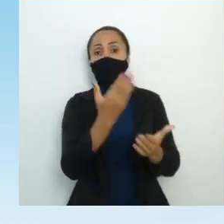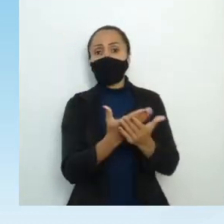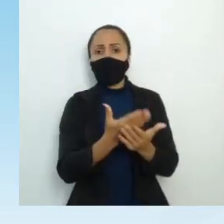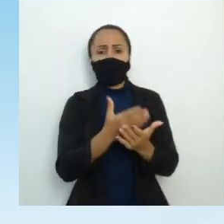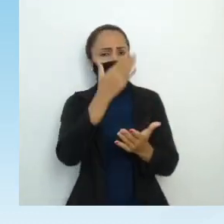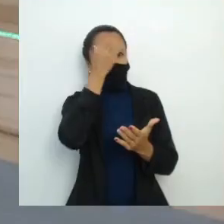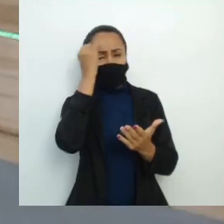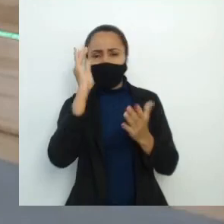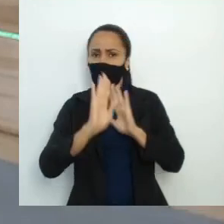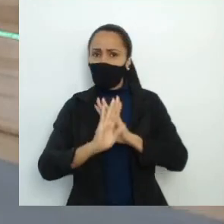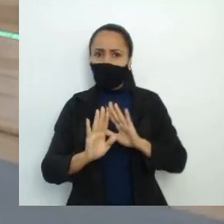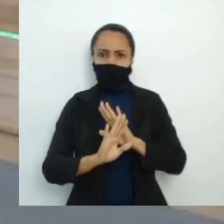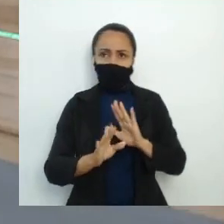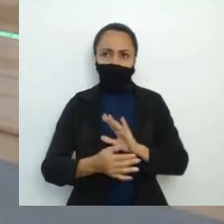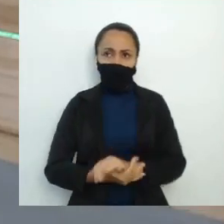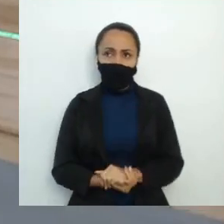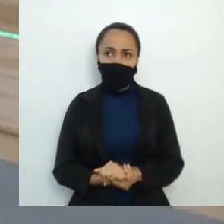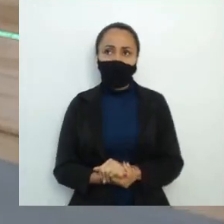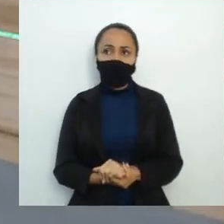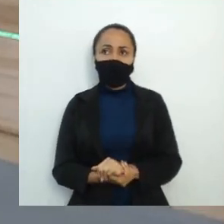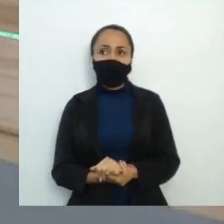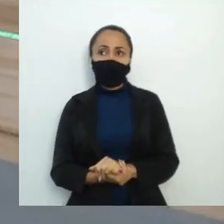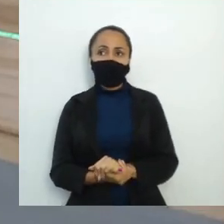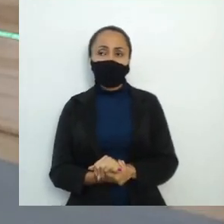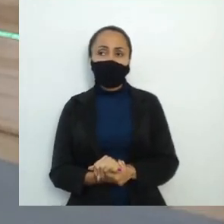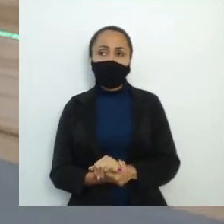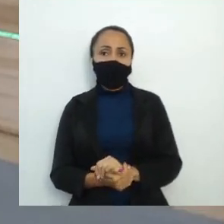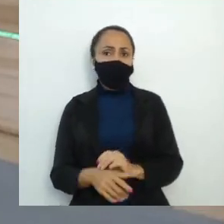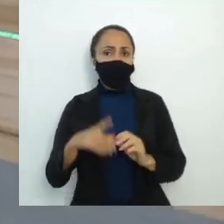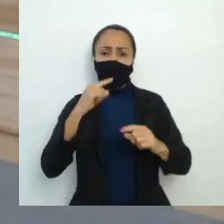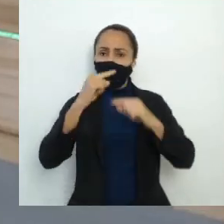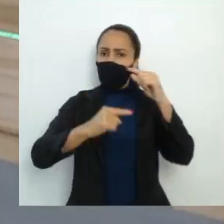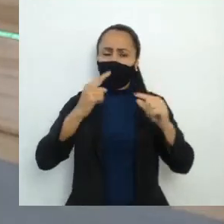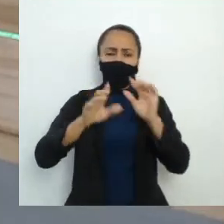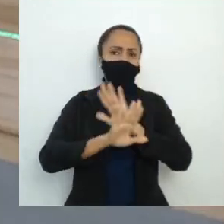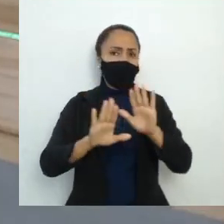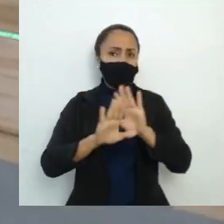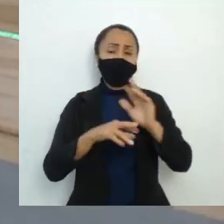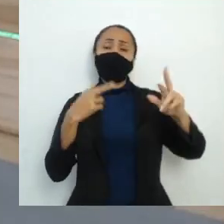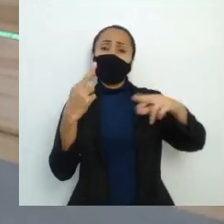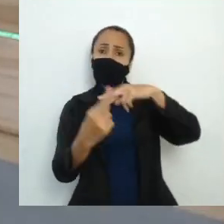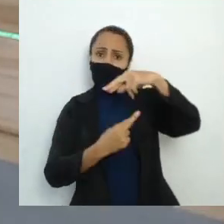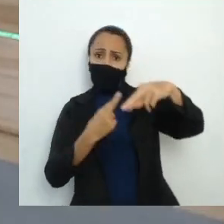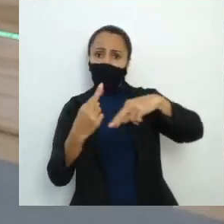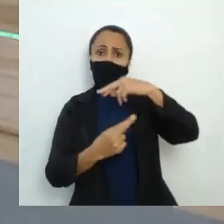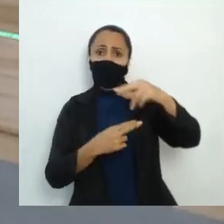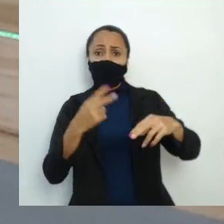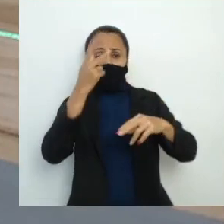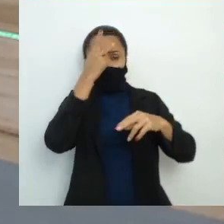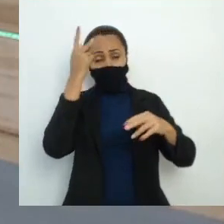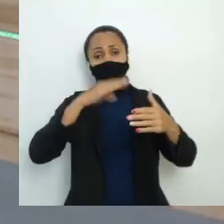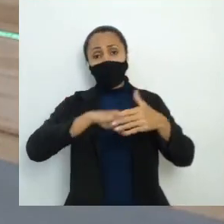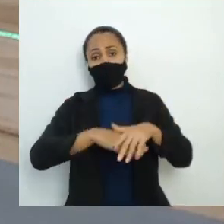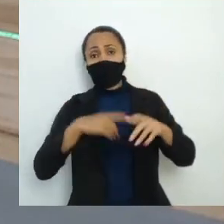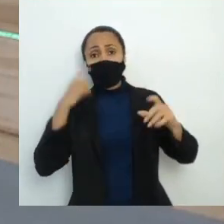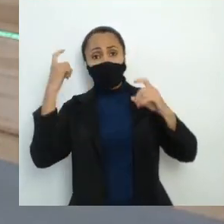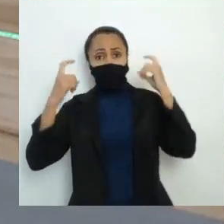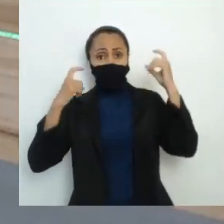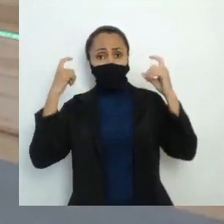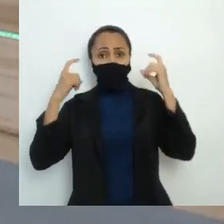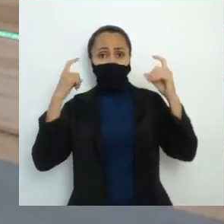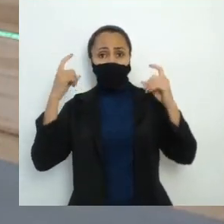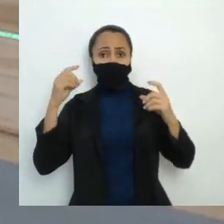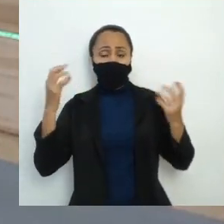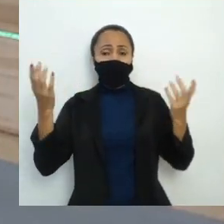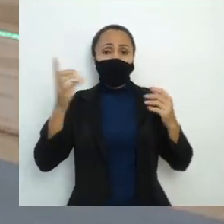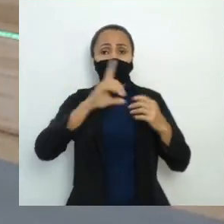disso, não hesita, não traz não deixa para depois, porque essas revoluções, as pessoas costumam sempre se preocupar com datas e